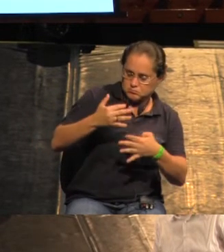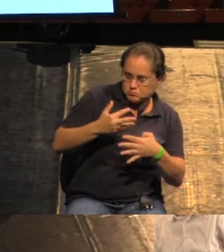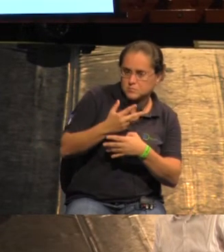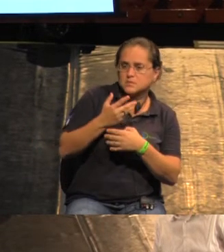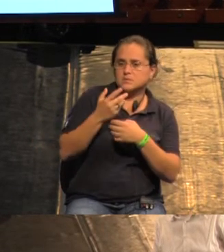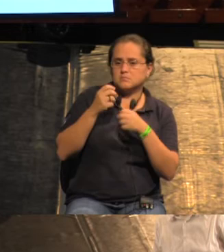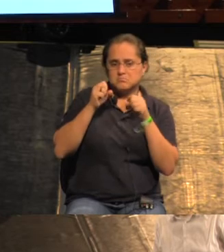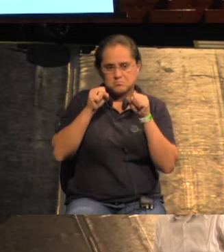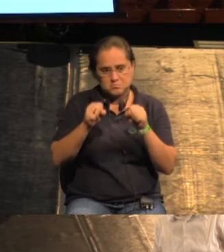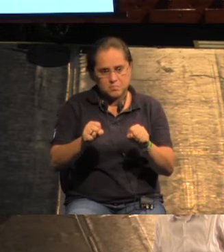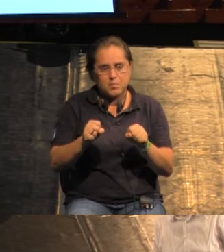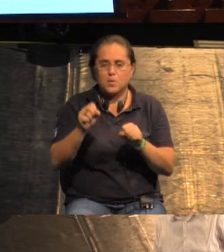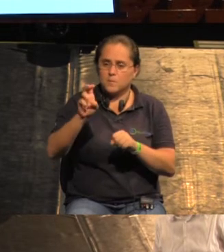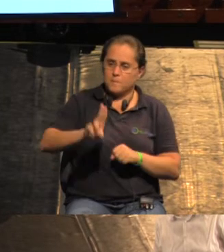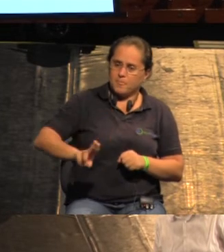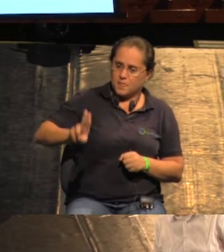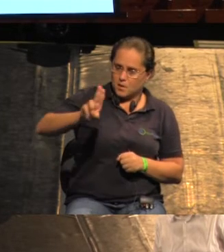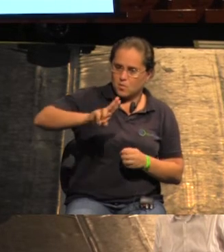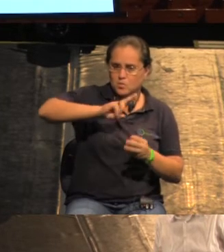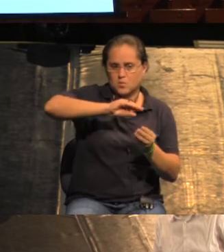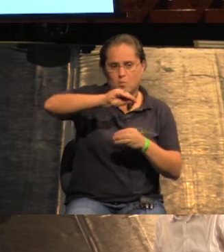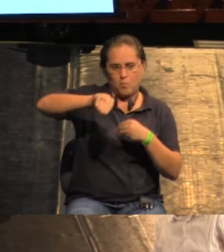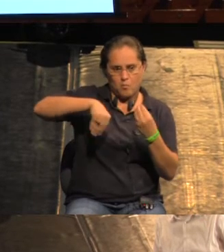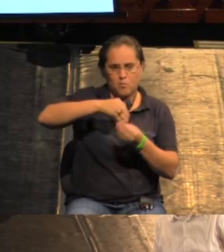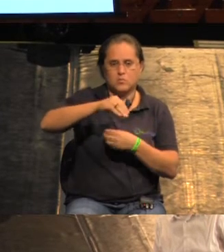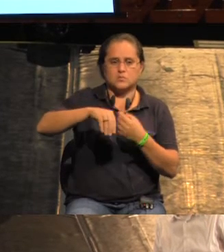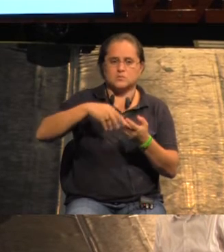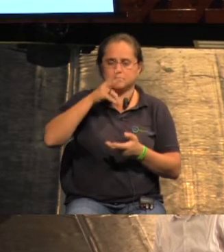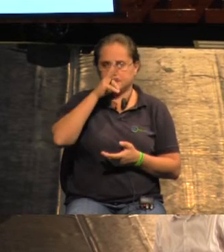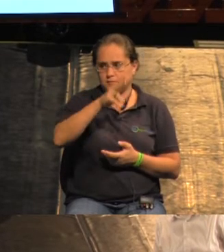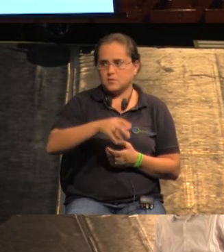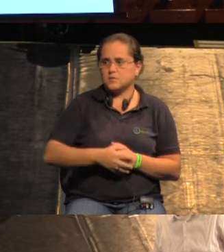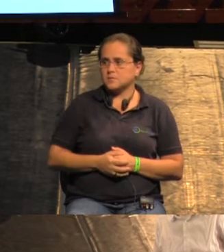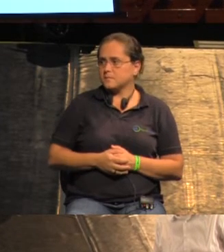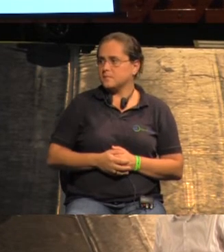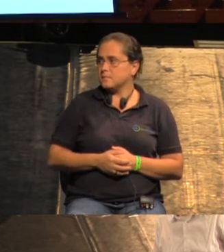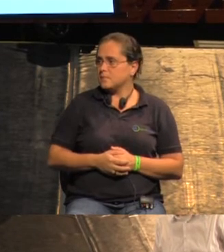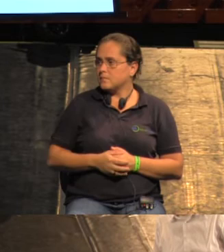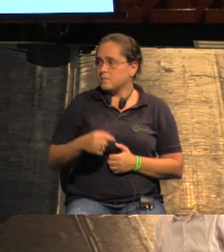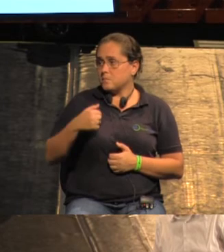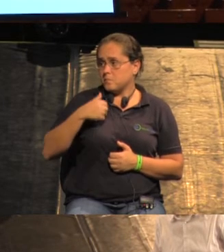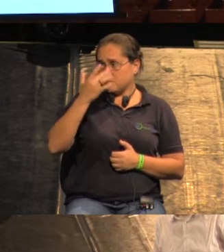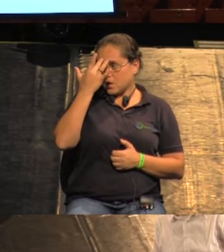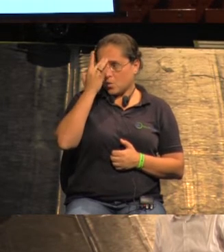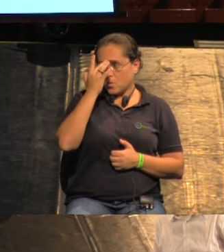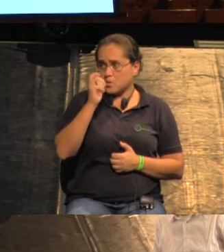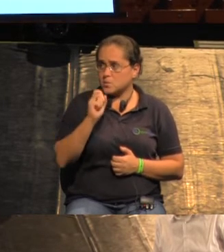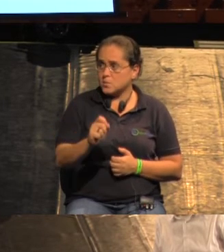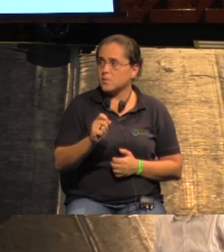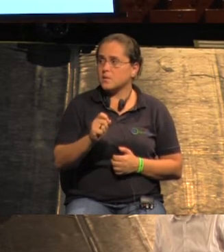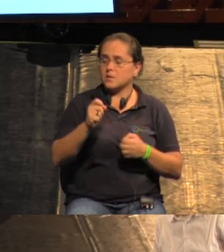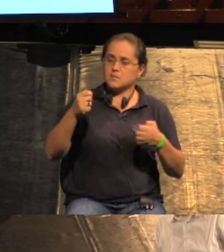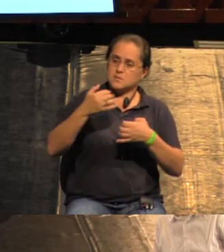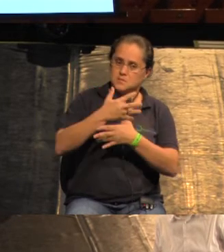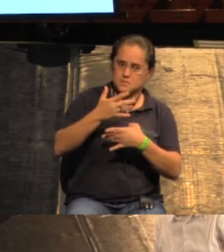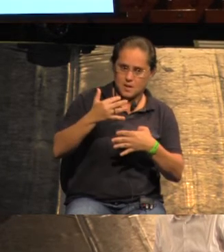de compactação das cidades que vai proporcionar um mix cada vez mais radical.